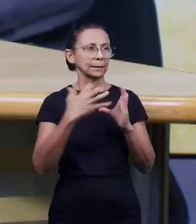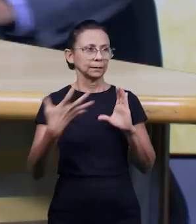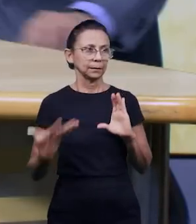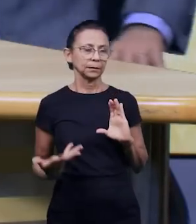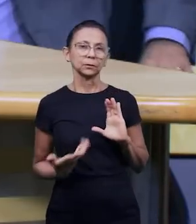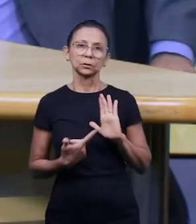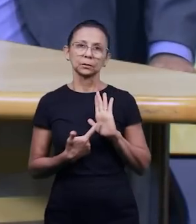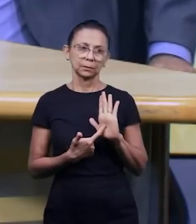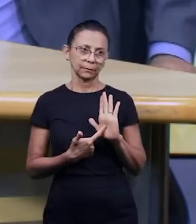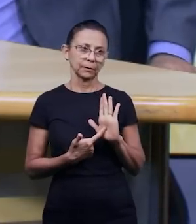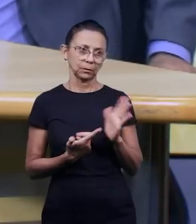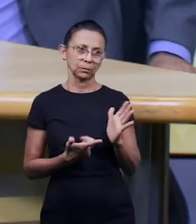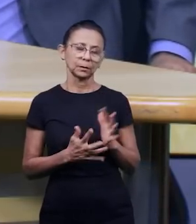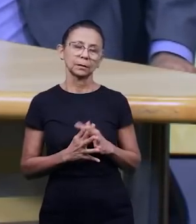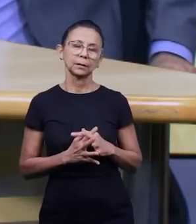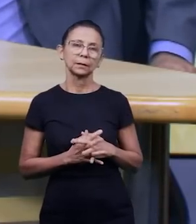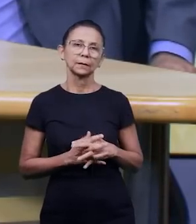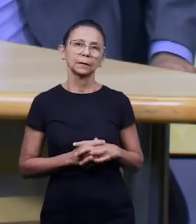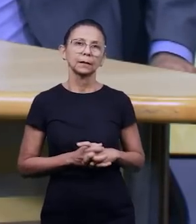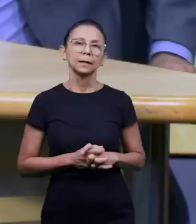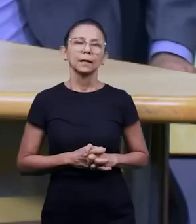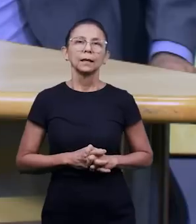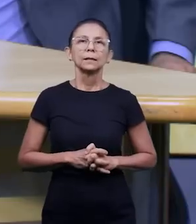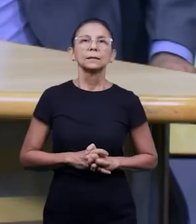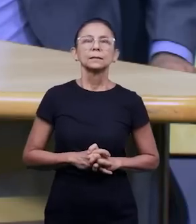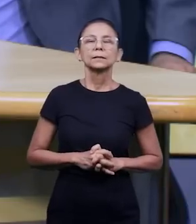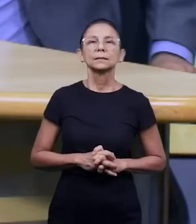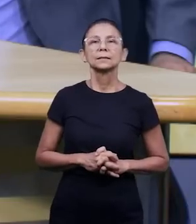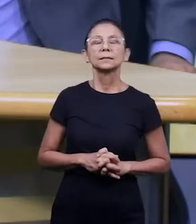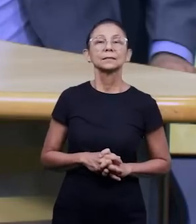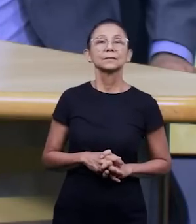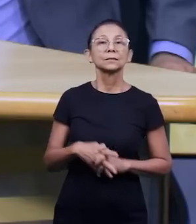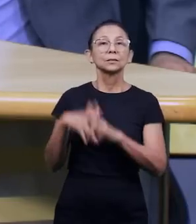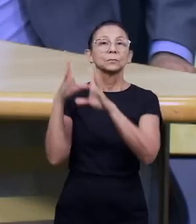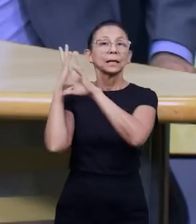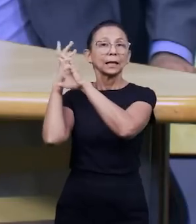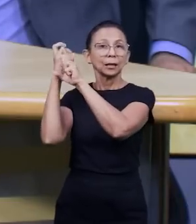dele. E se esquece que o dom fora do corpo, ele